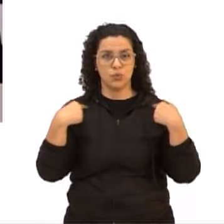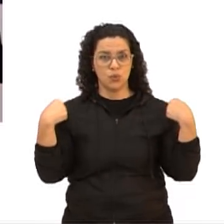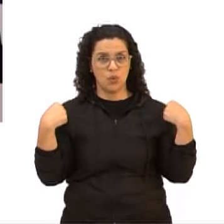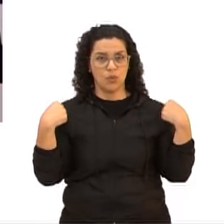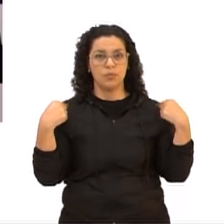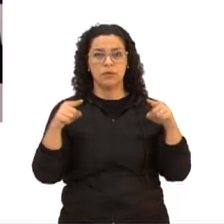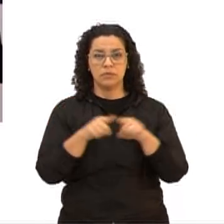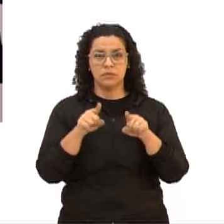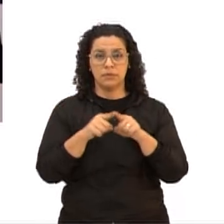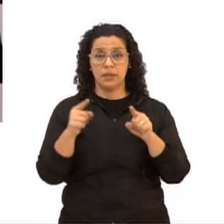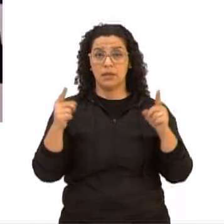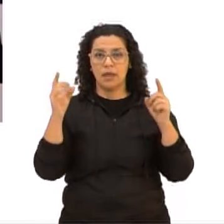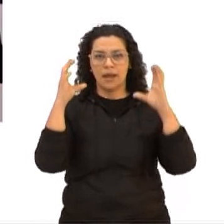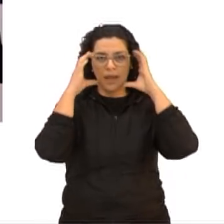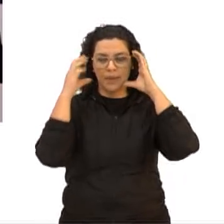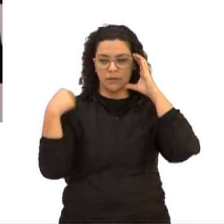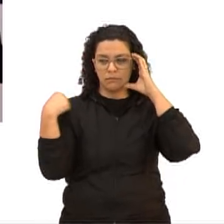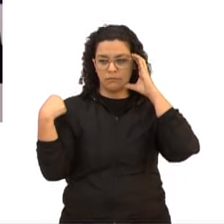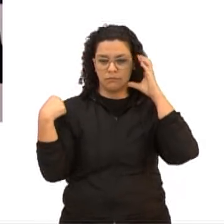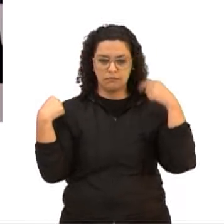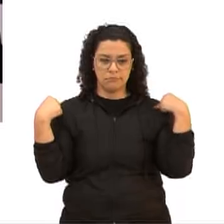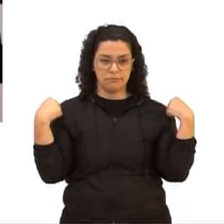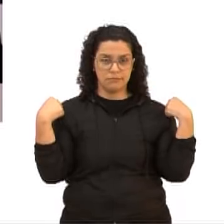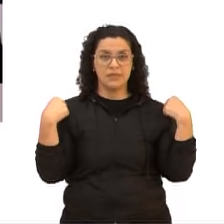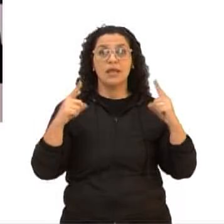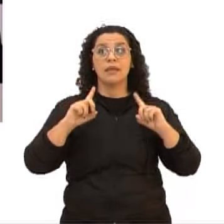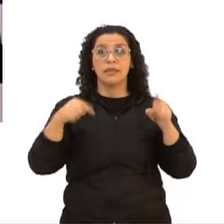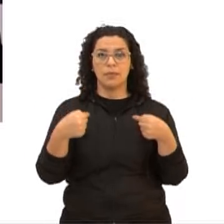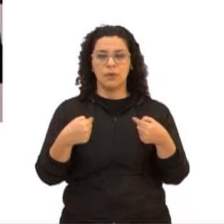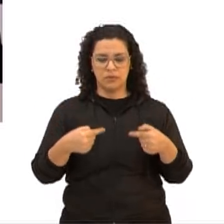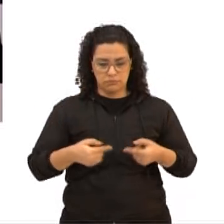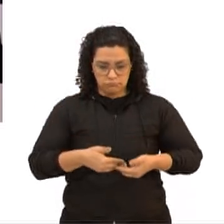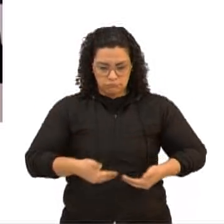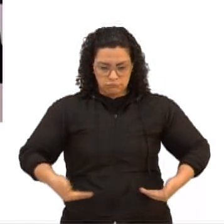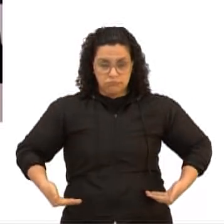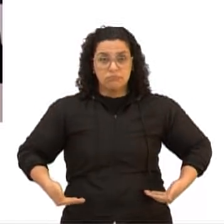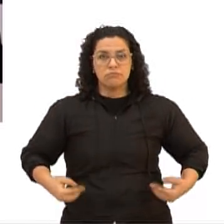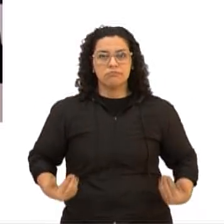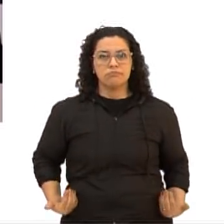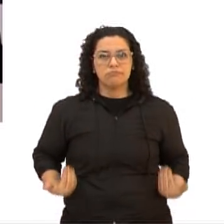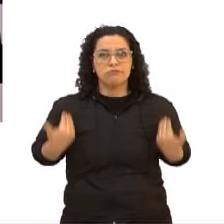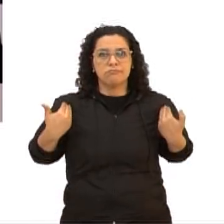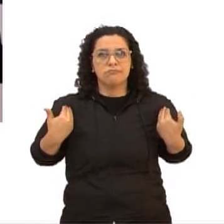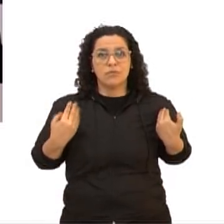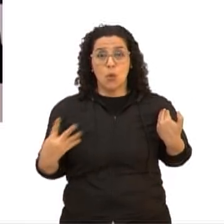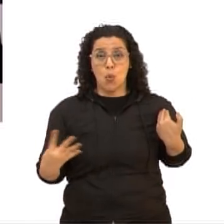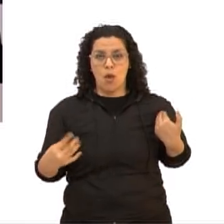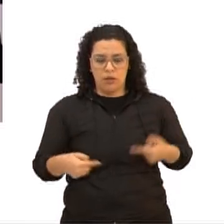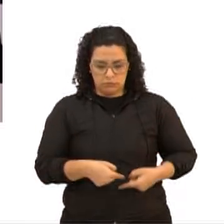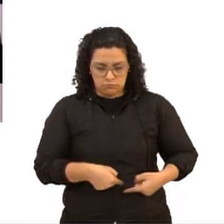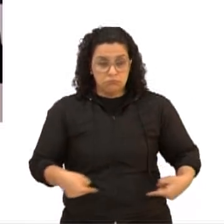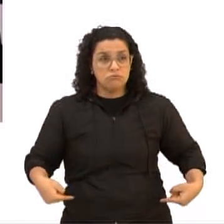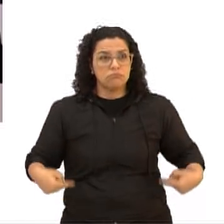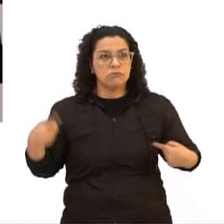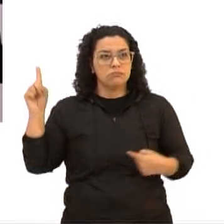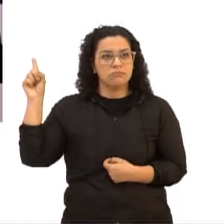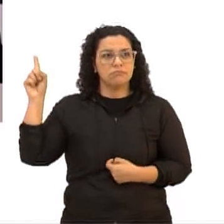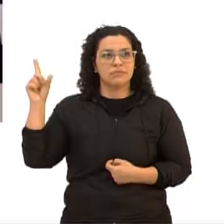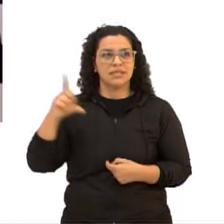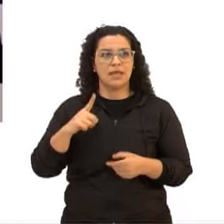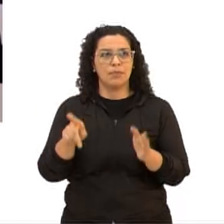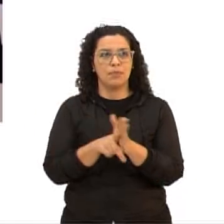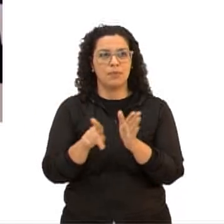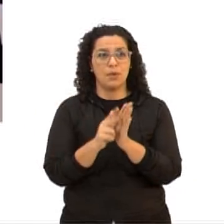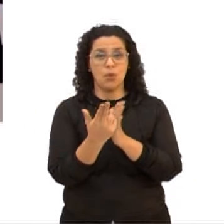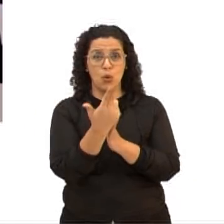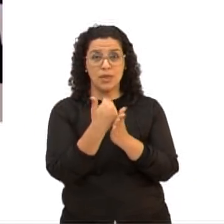ombro com 2 vezes a largura da cabeça, e depois, no espaço número 4, a gente faz o quadril, né? Esse aqui vai ser uma